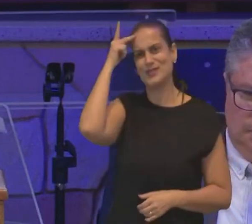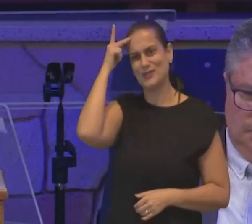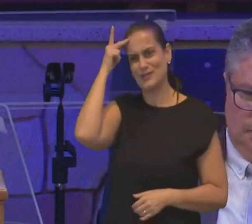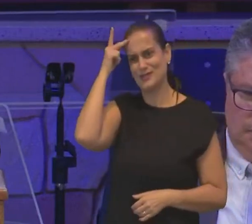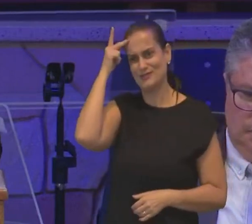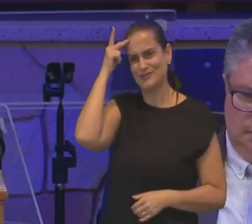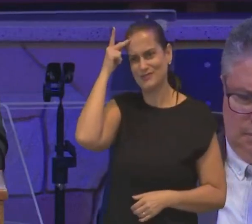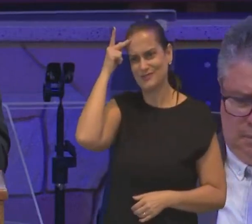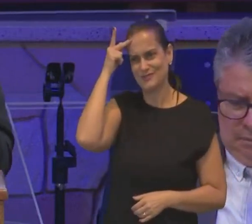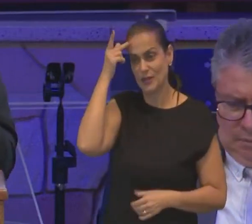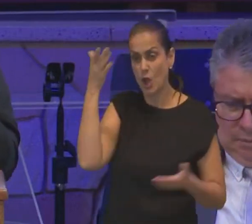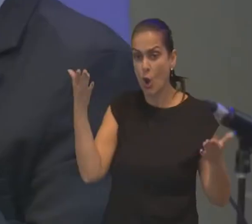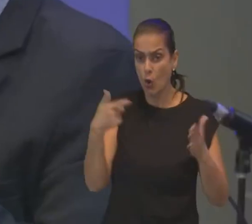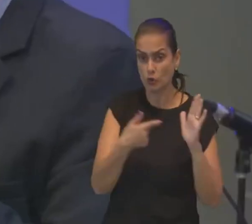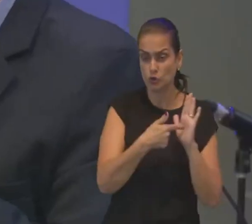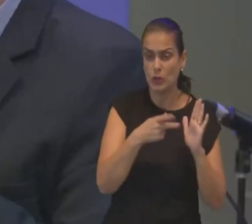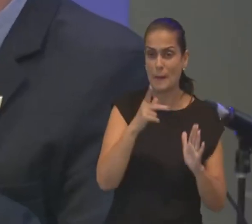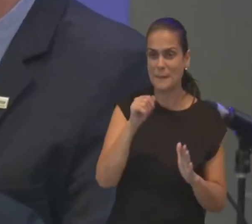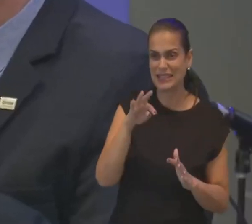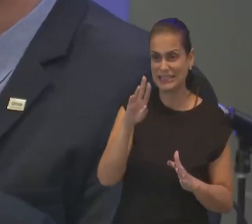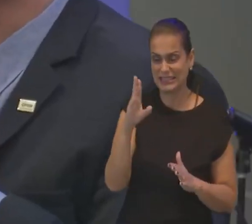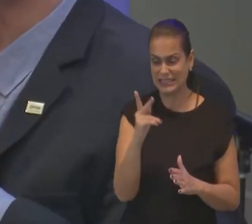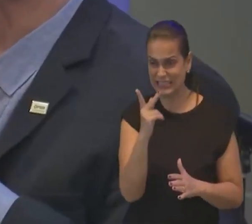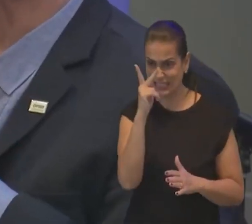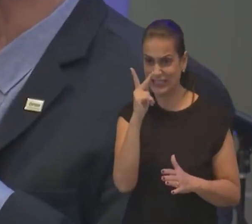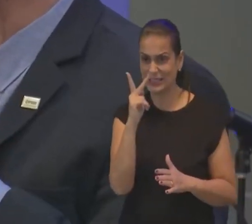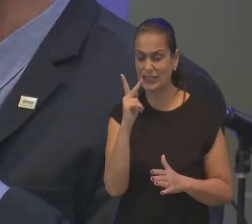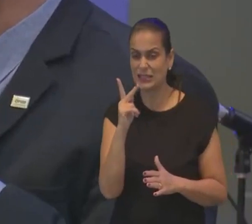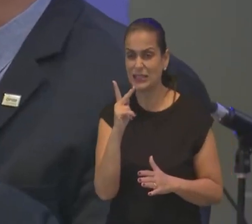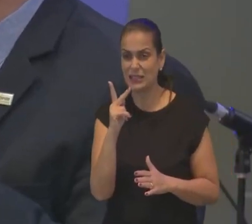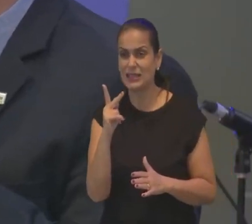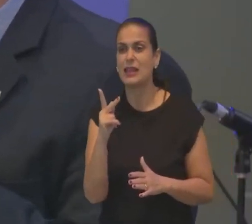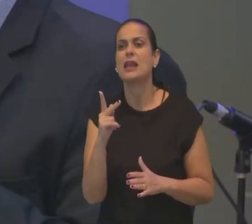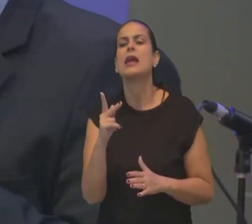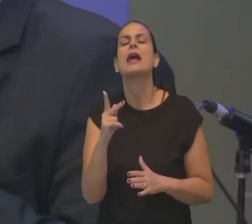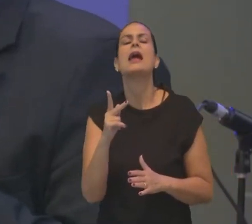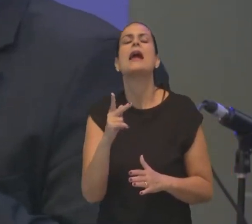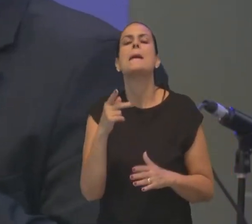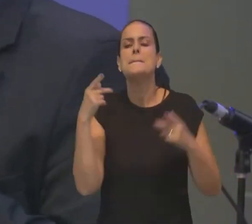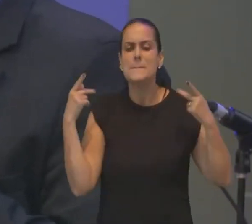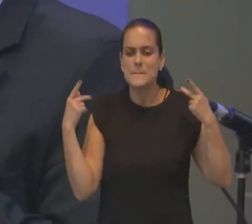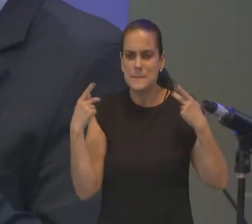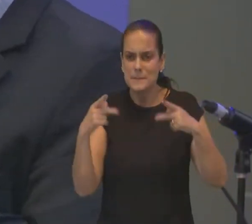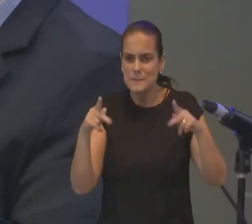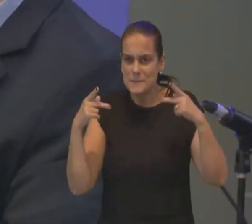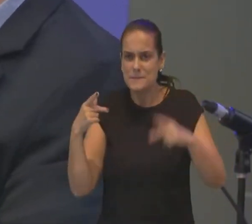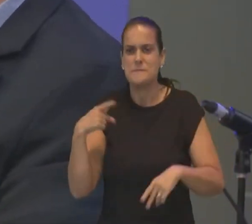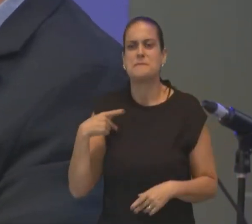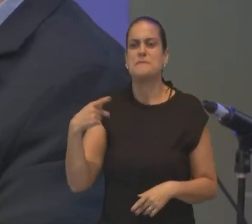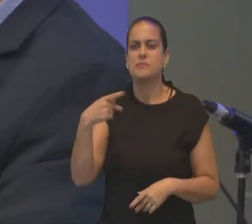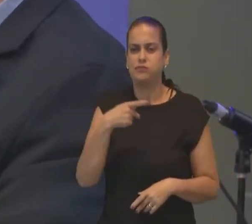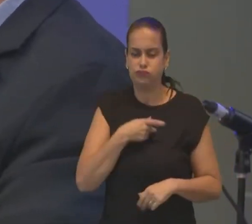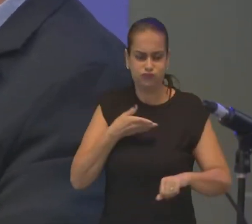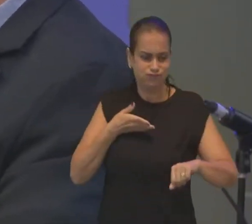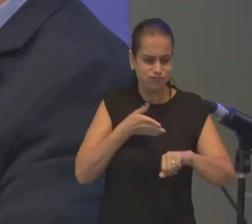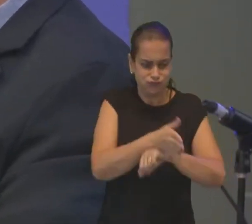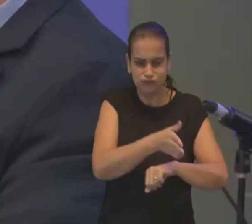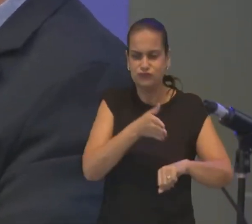Hoje Patrick, ele é pastor da Assembleia de Deus, prega em cruzadas evangelísticas, em plena